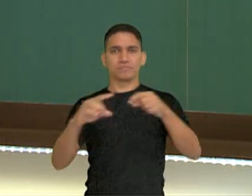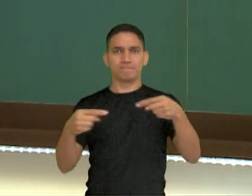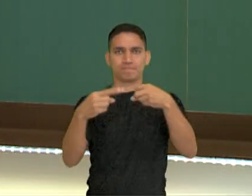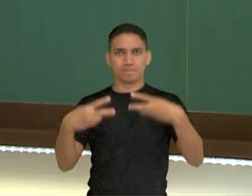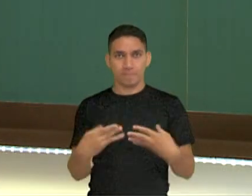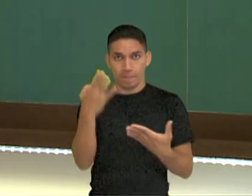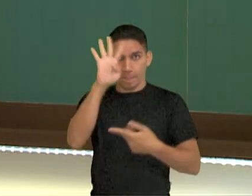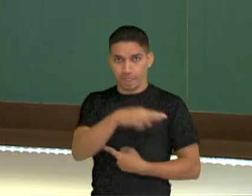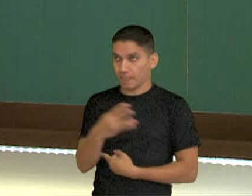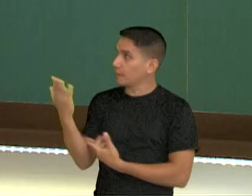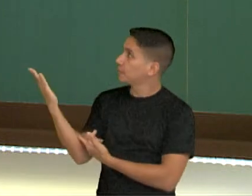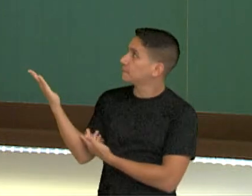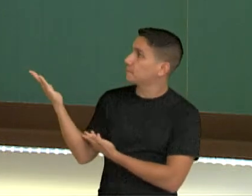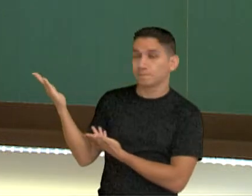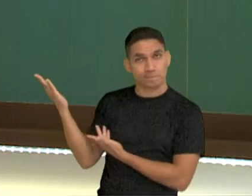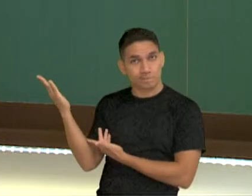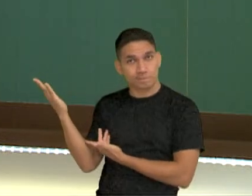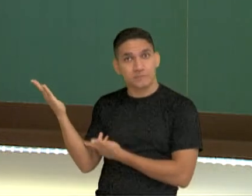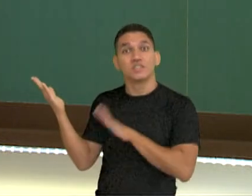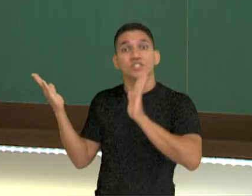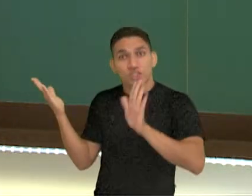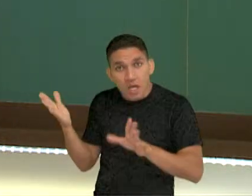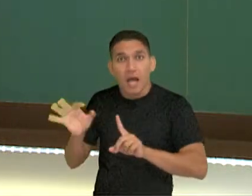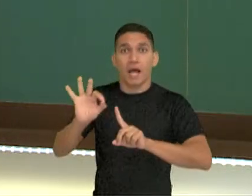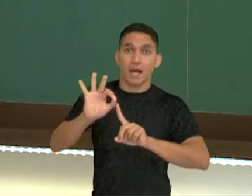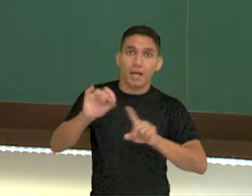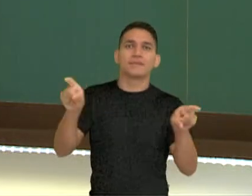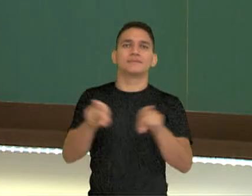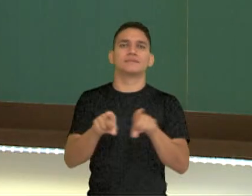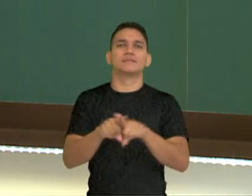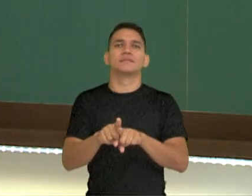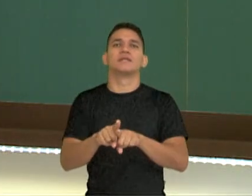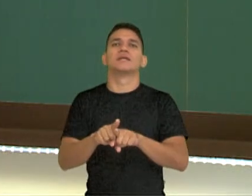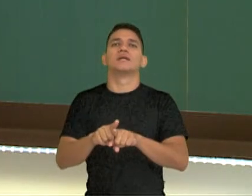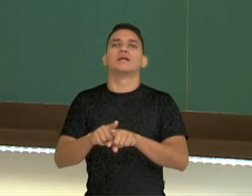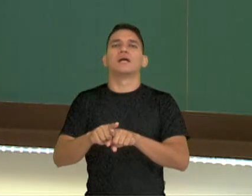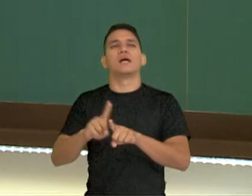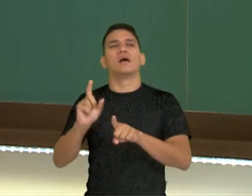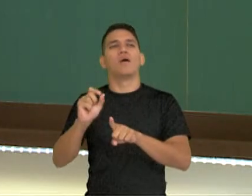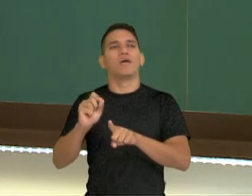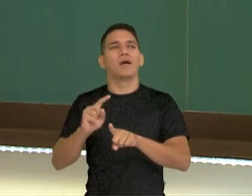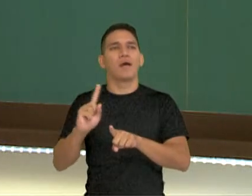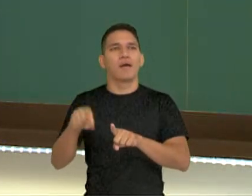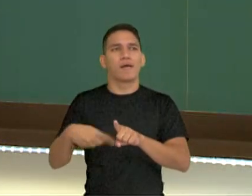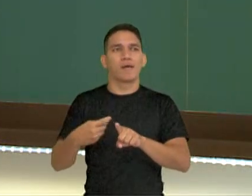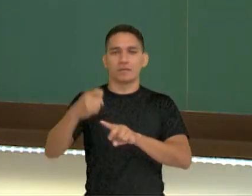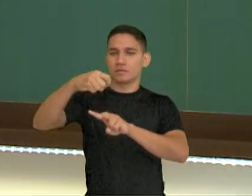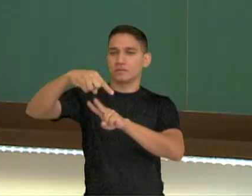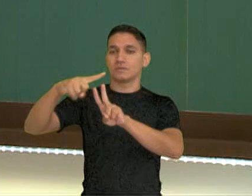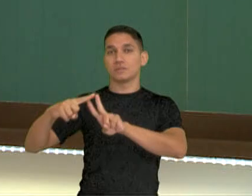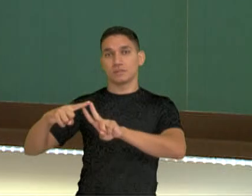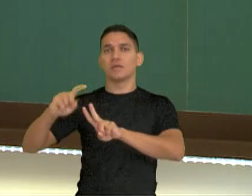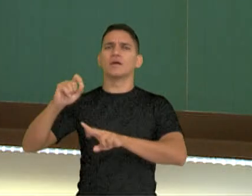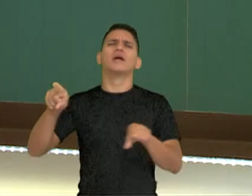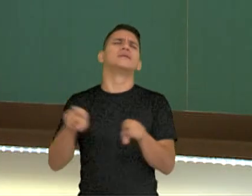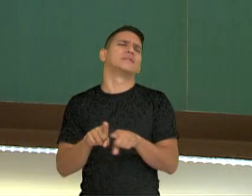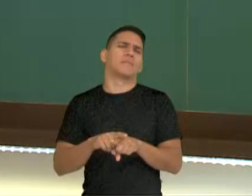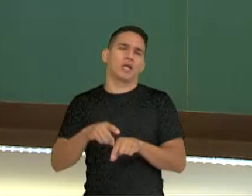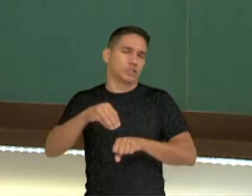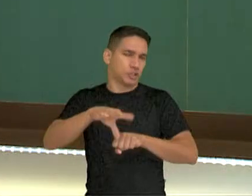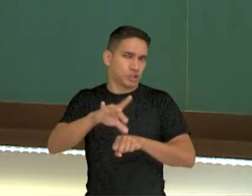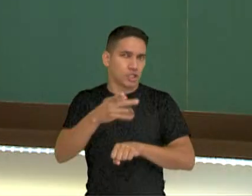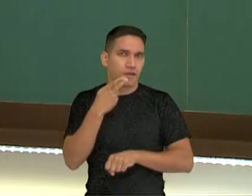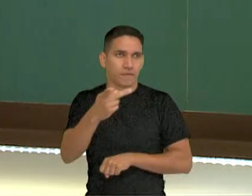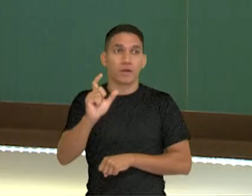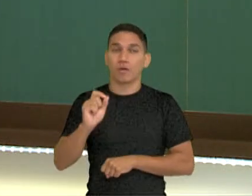para vocês os ângulos já em graus e também em radianos. E é claro, né, já vou dar uma dica aqui,